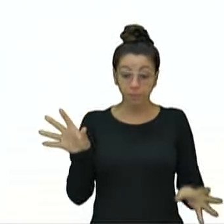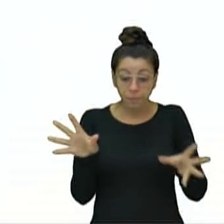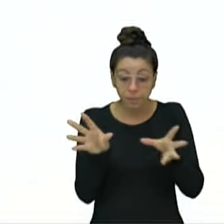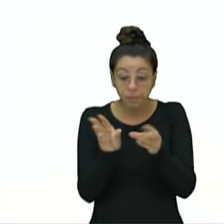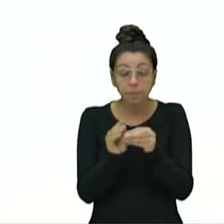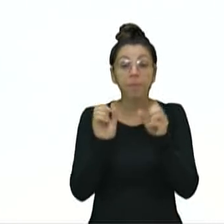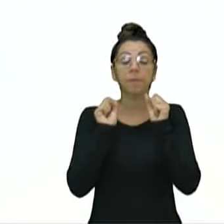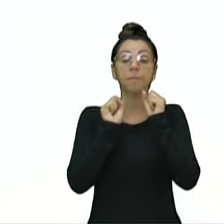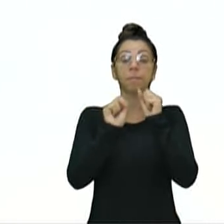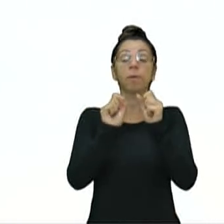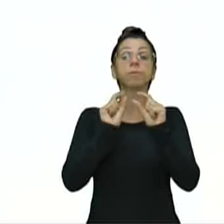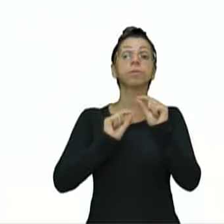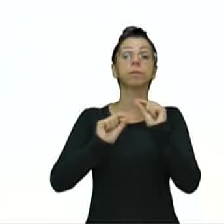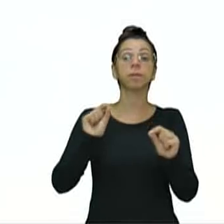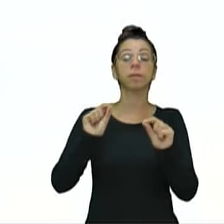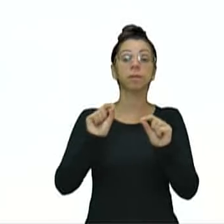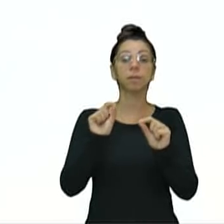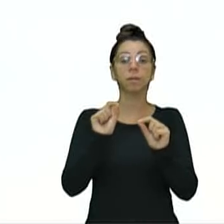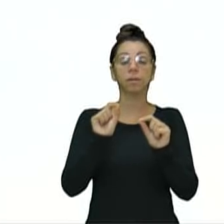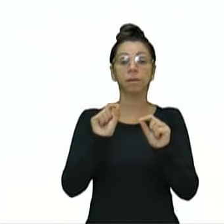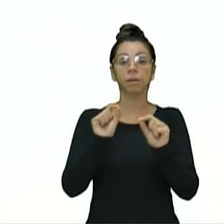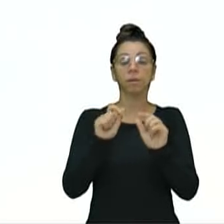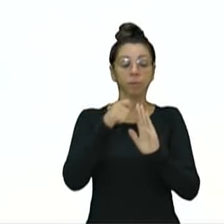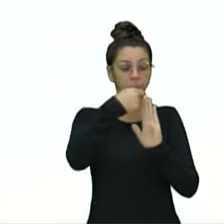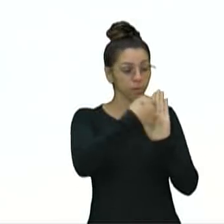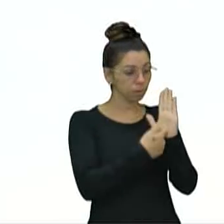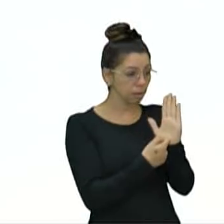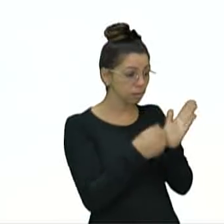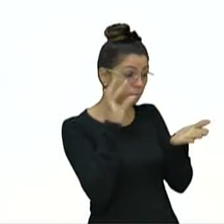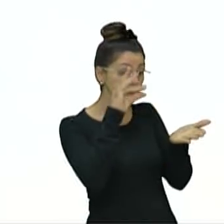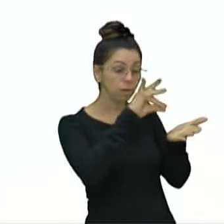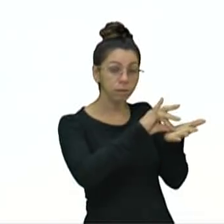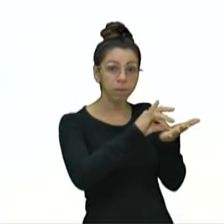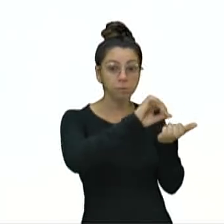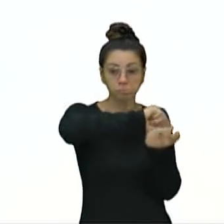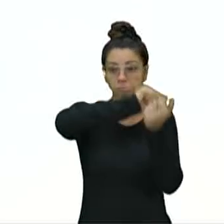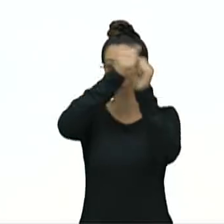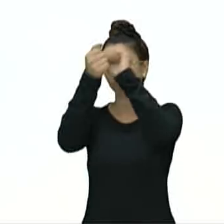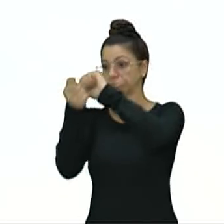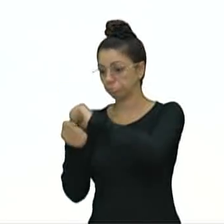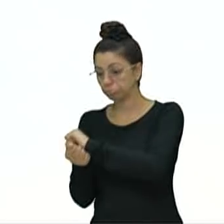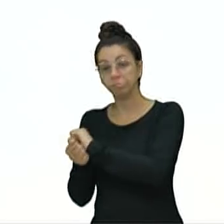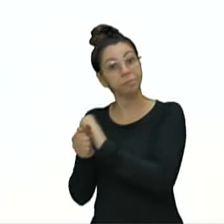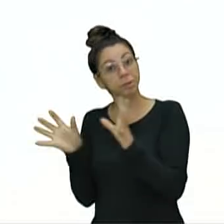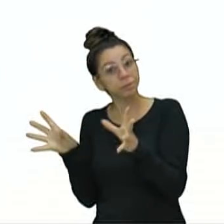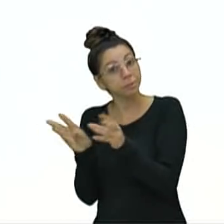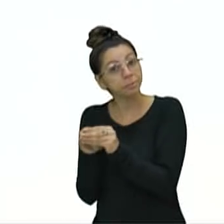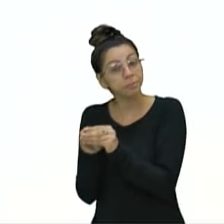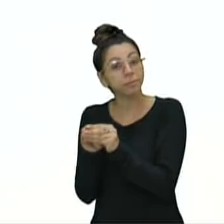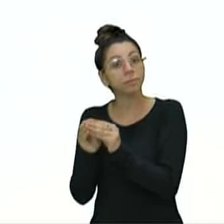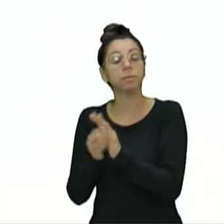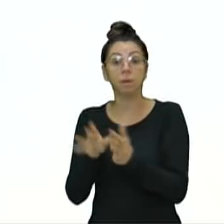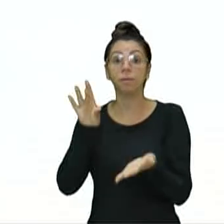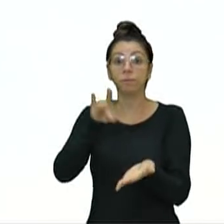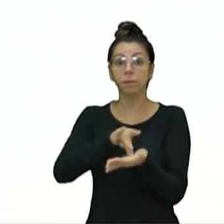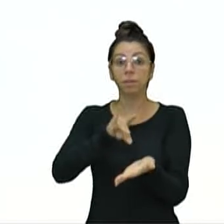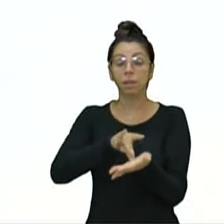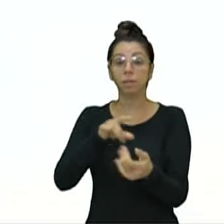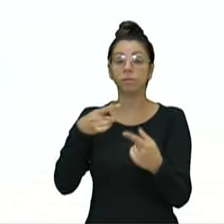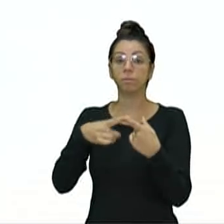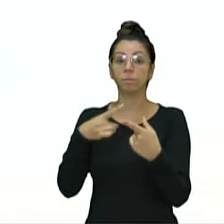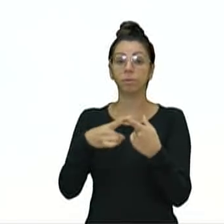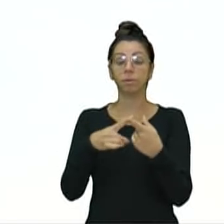podemos reformular o texto original. Verdade, né? No resumo, a gente vai escrever o texto com as